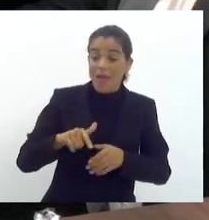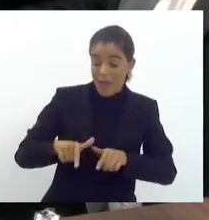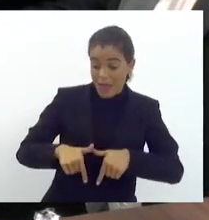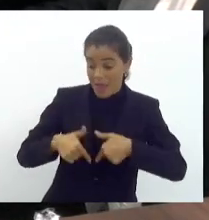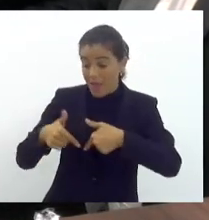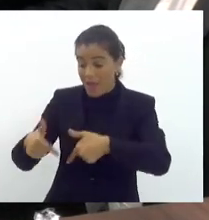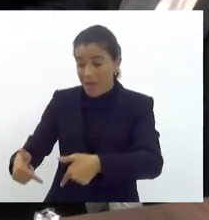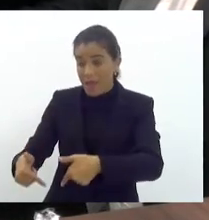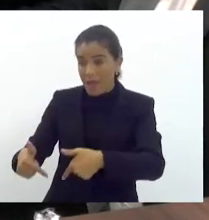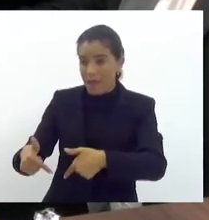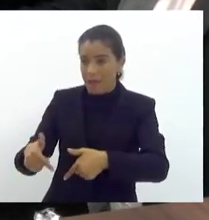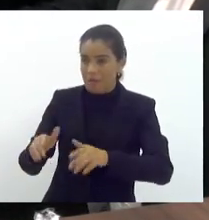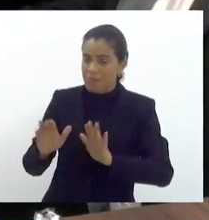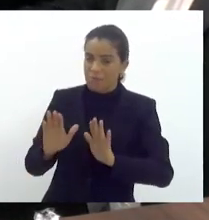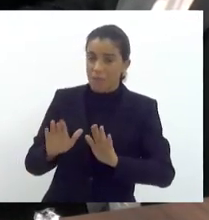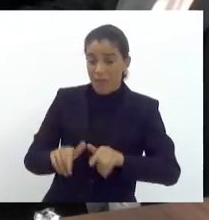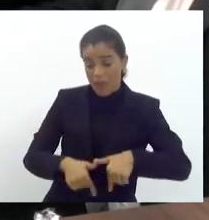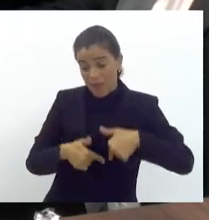aplicação